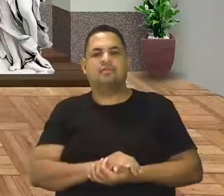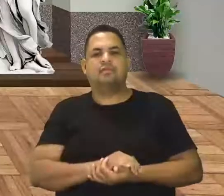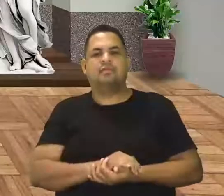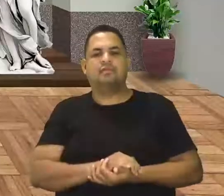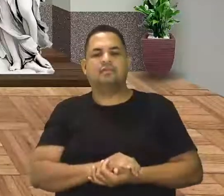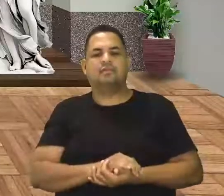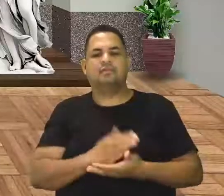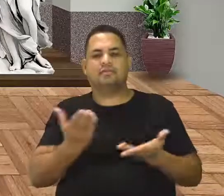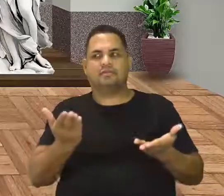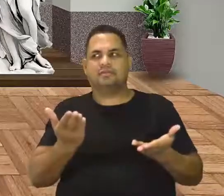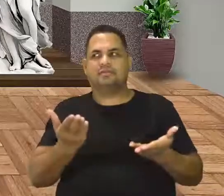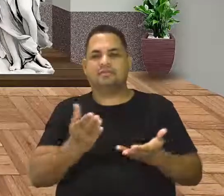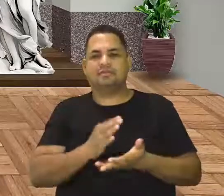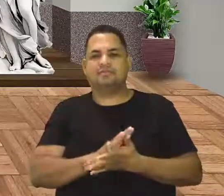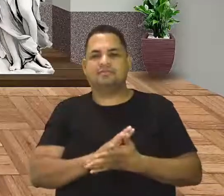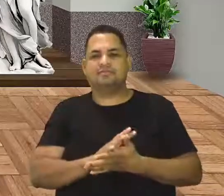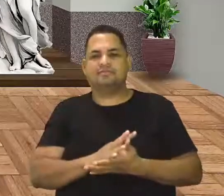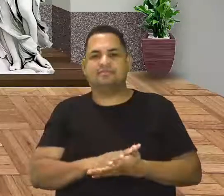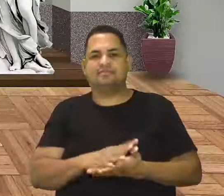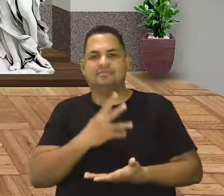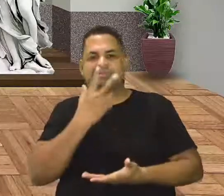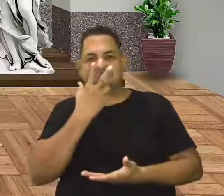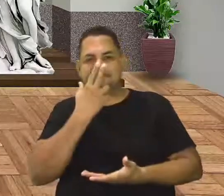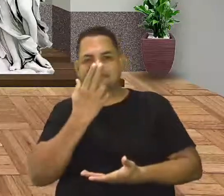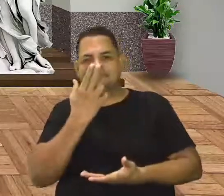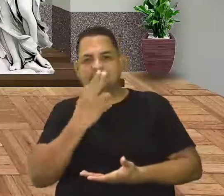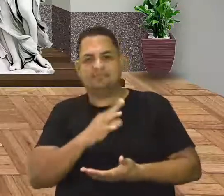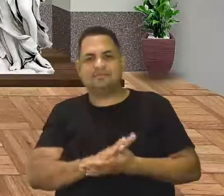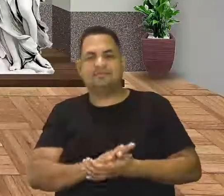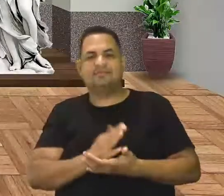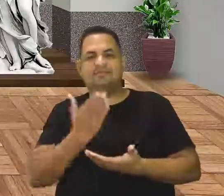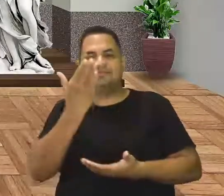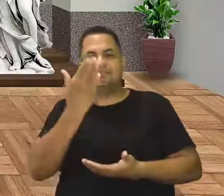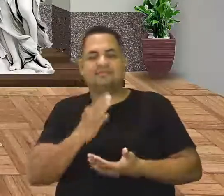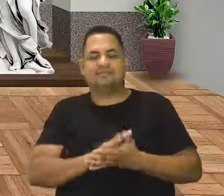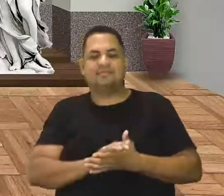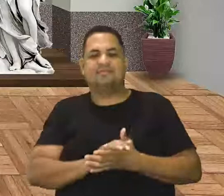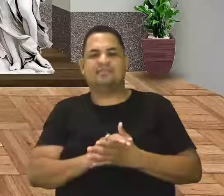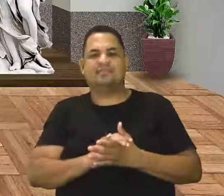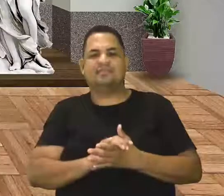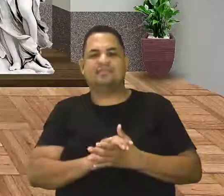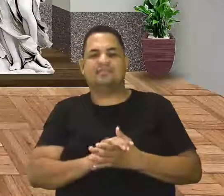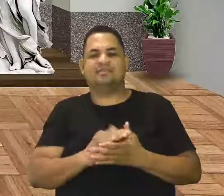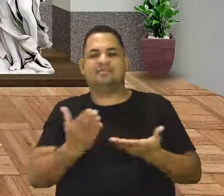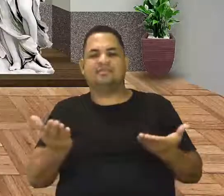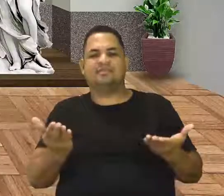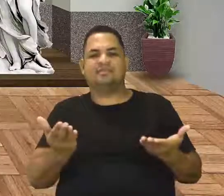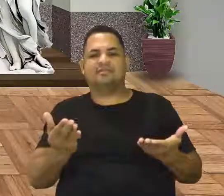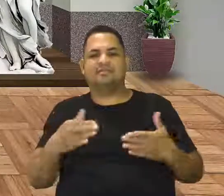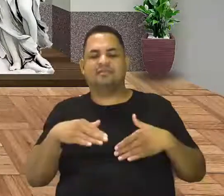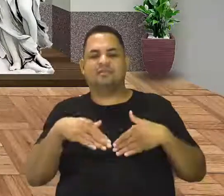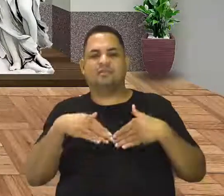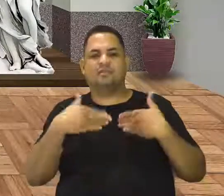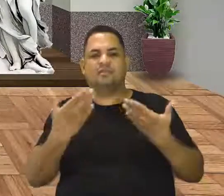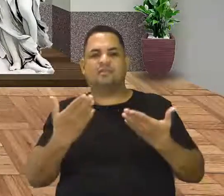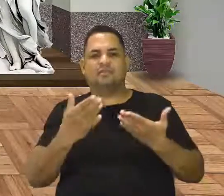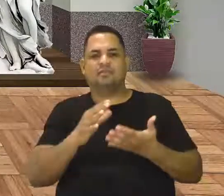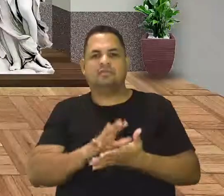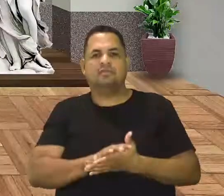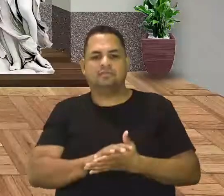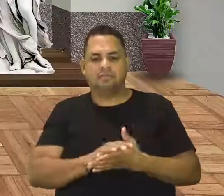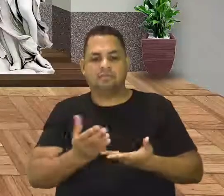chefe eu tô eu tô parecendo o Âncora de um jornal Aí eu quando eu for assim